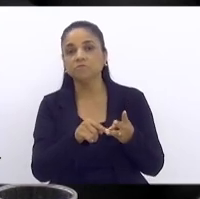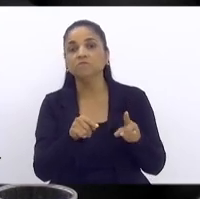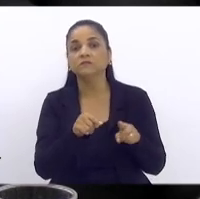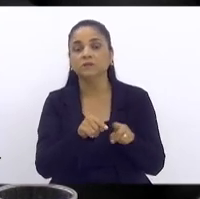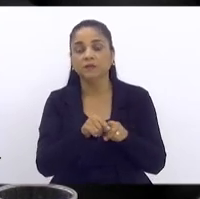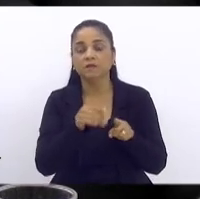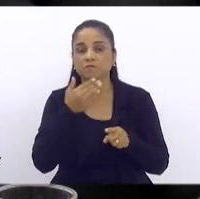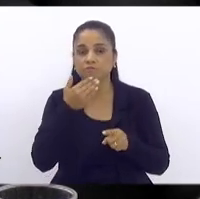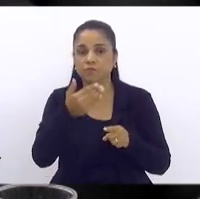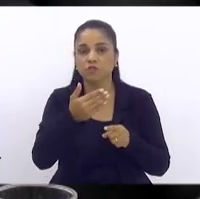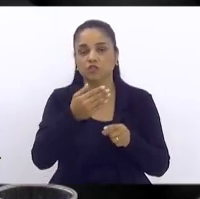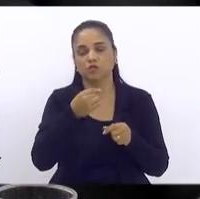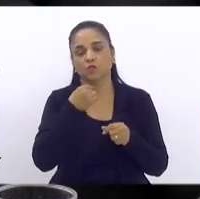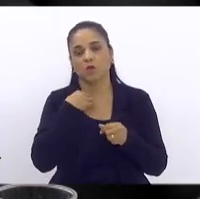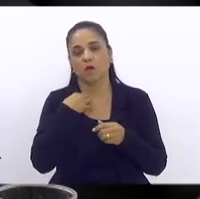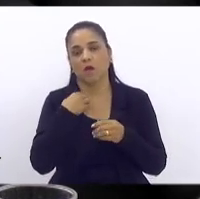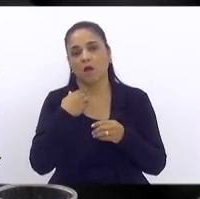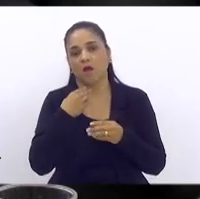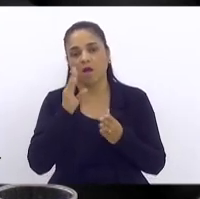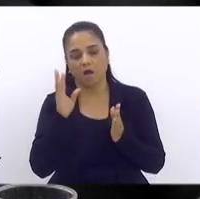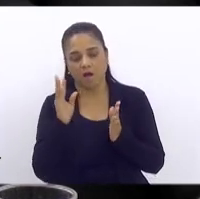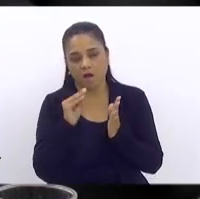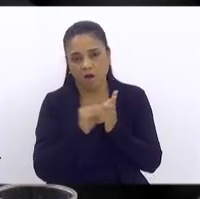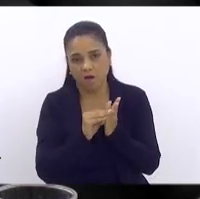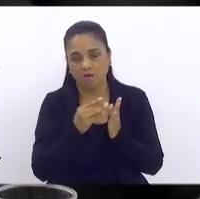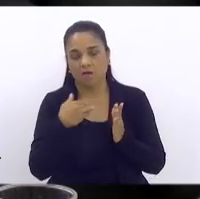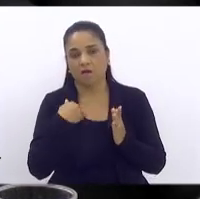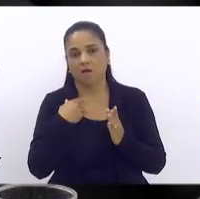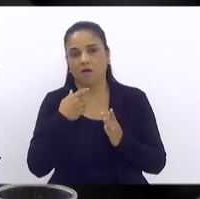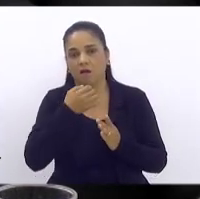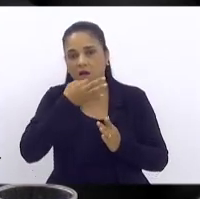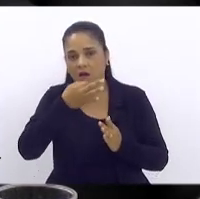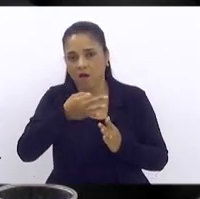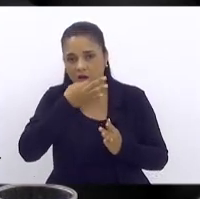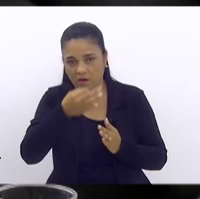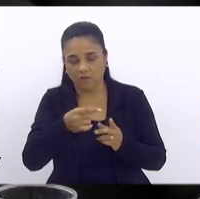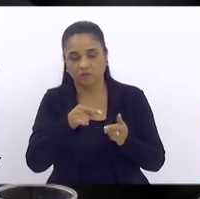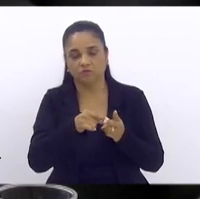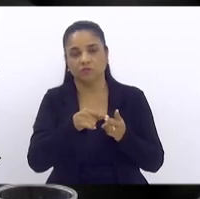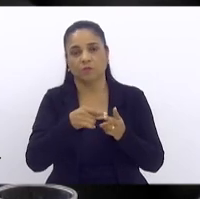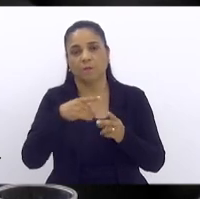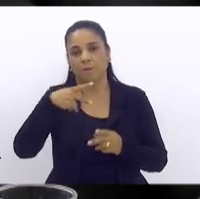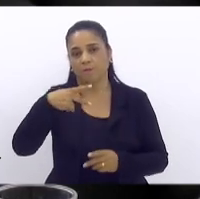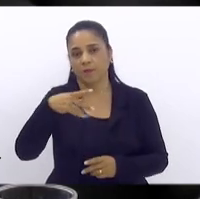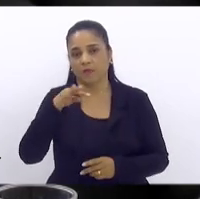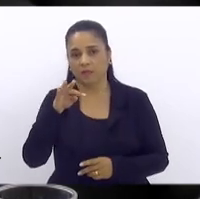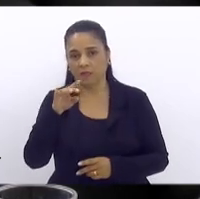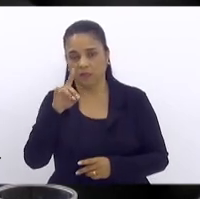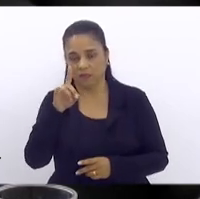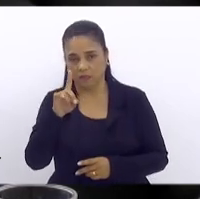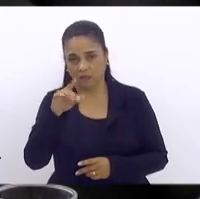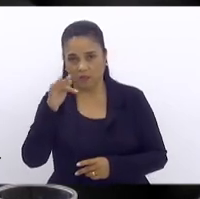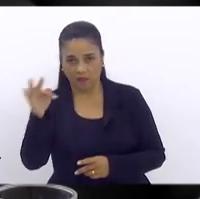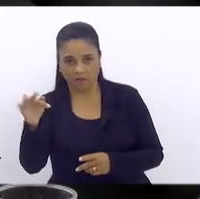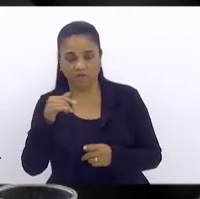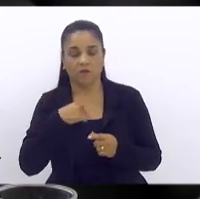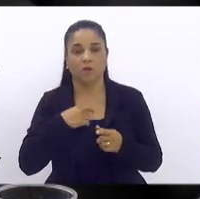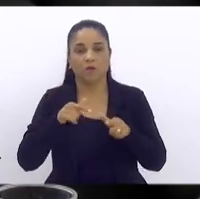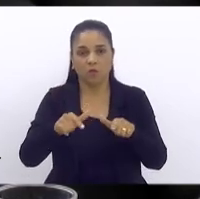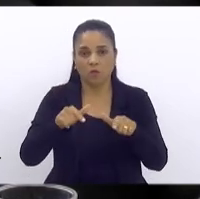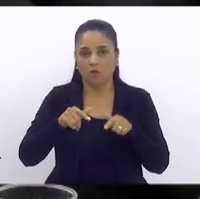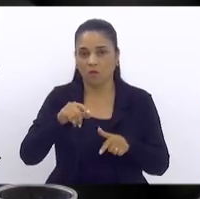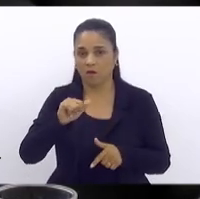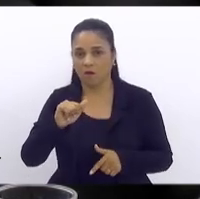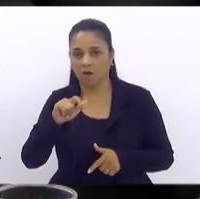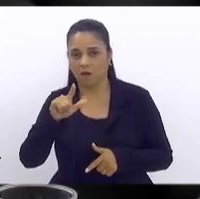dentro ela pode mandar áudio, ela pode anexar um áudio, ela pode mandar uma foto, um PDF, por exemplo, um laudo médico, né? Um laudo psicológico, que ela já foi numa,